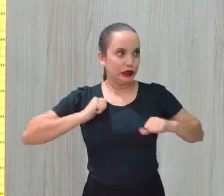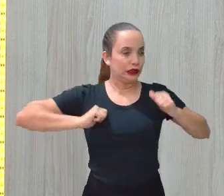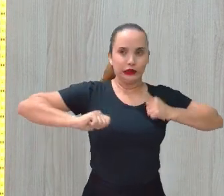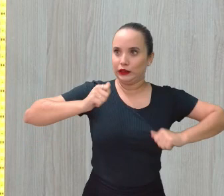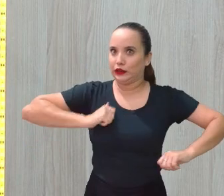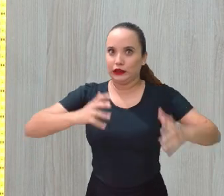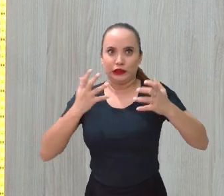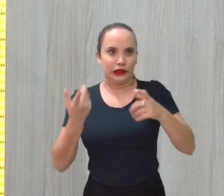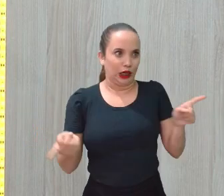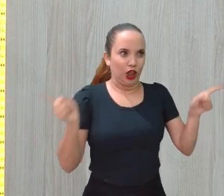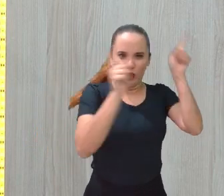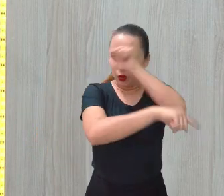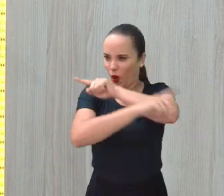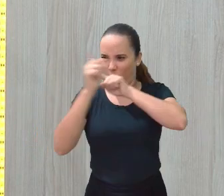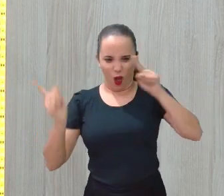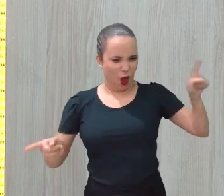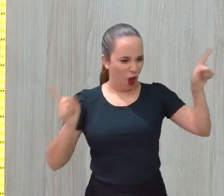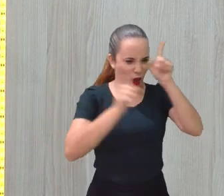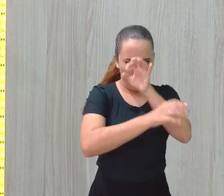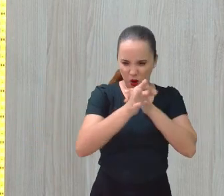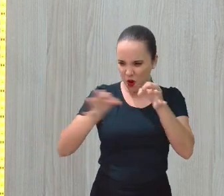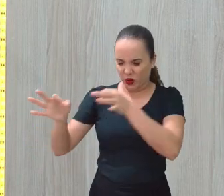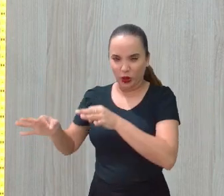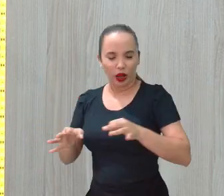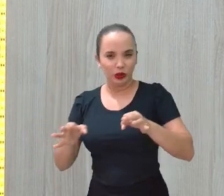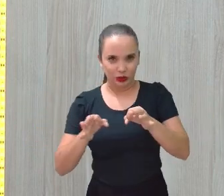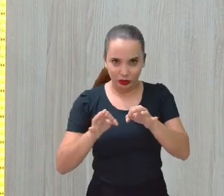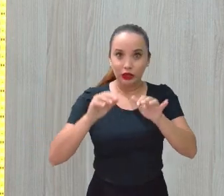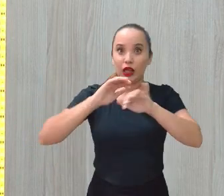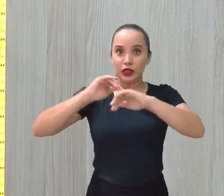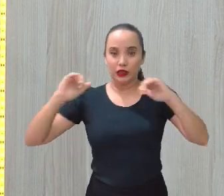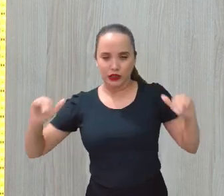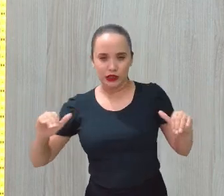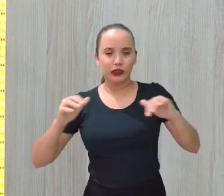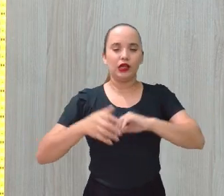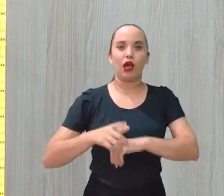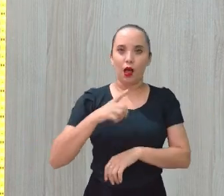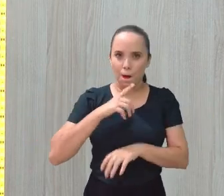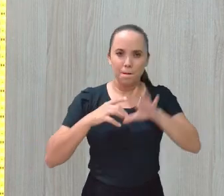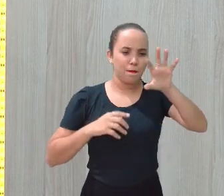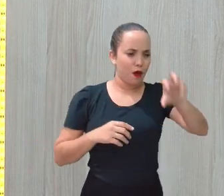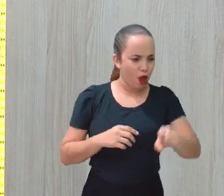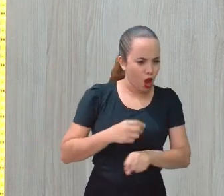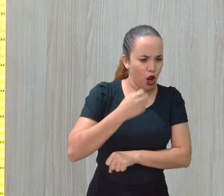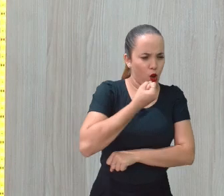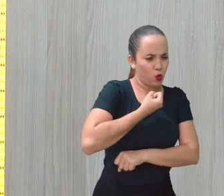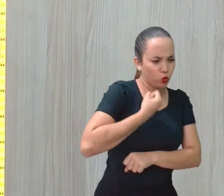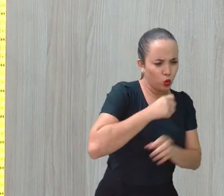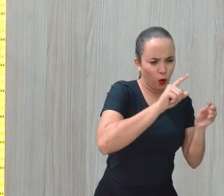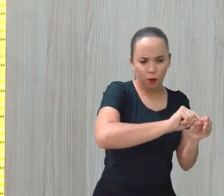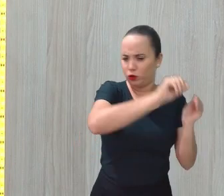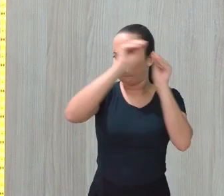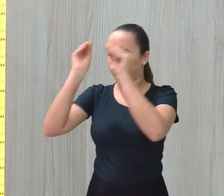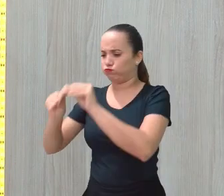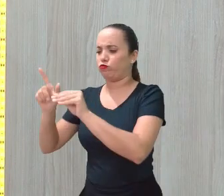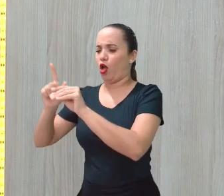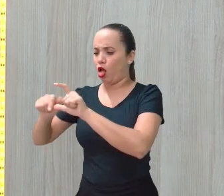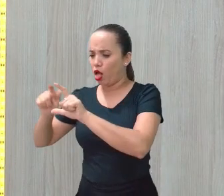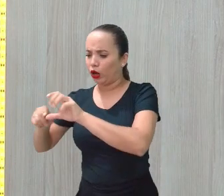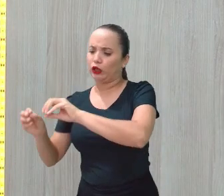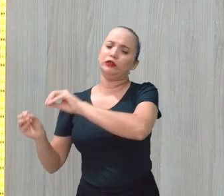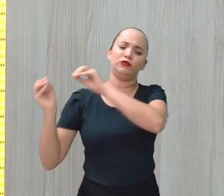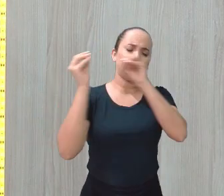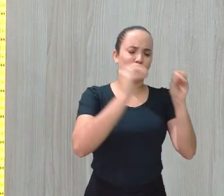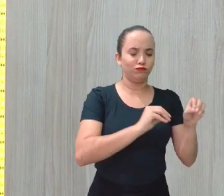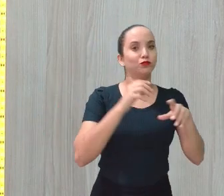né? Passar o C da direita para a esquerda, né? E vice-versa, né? Pegar o 250, passar para a direita. É